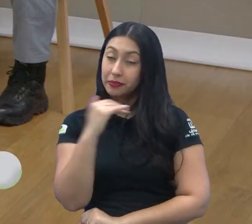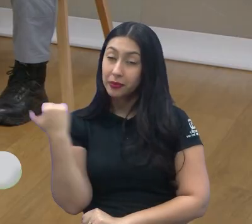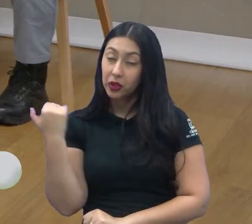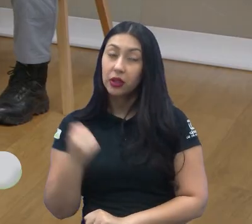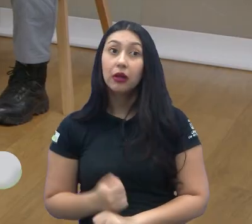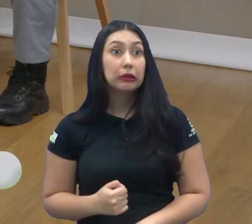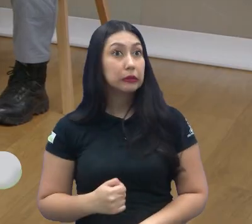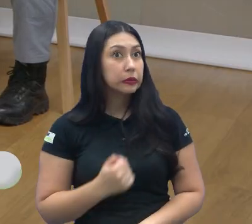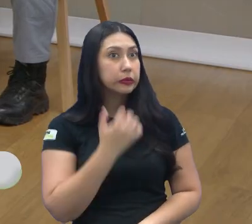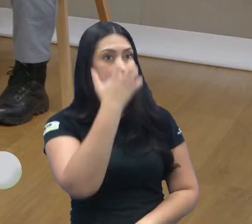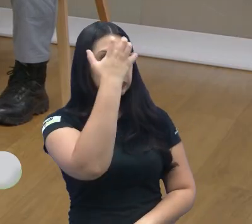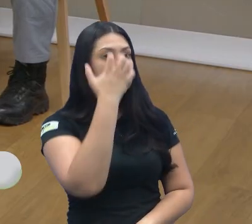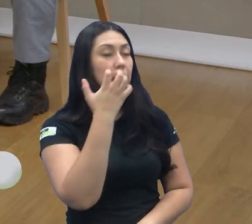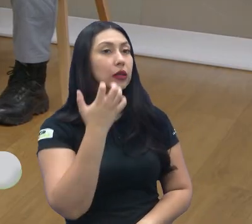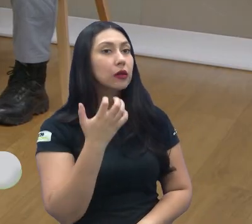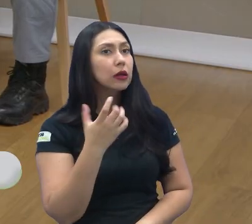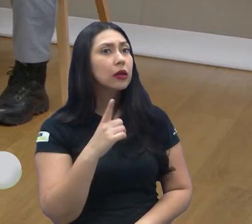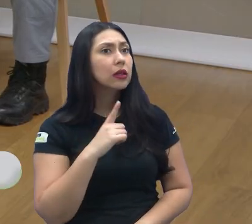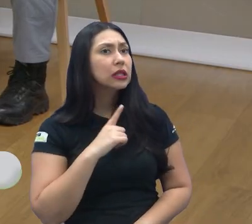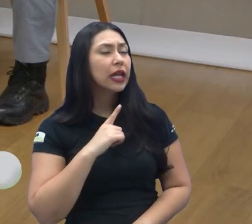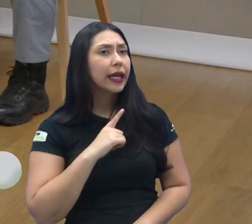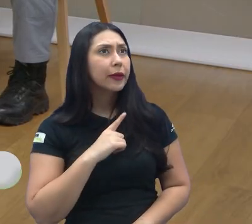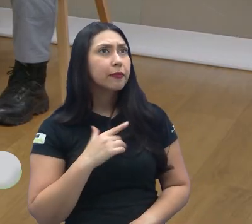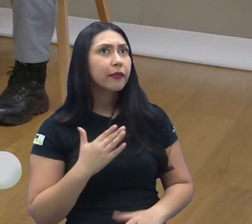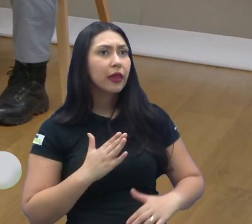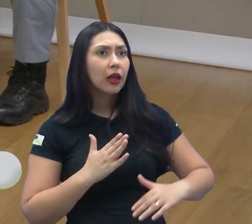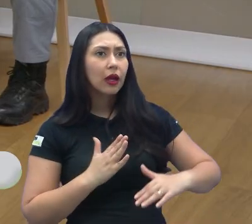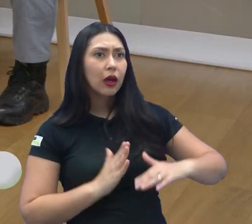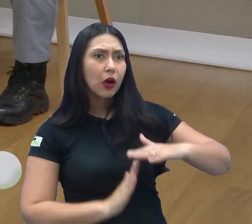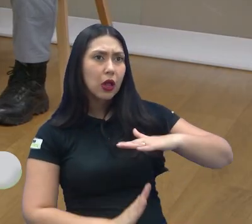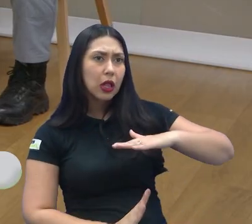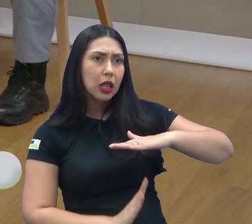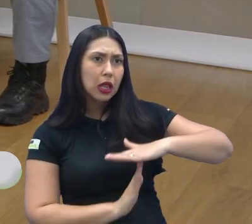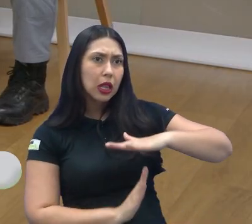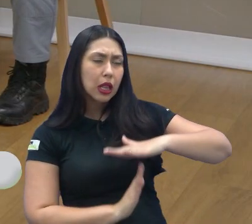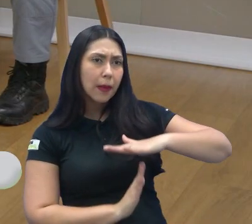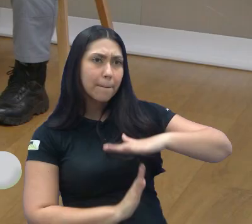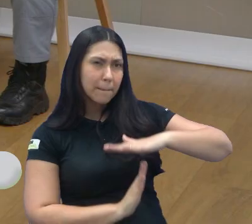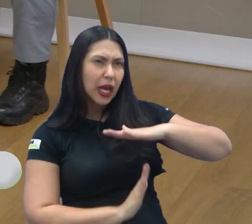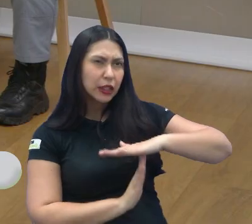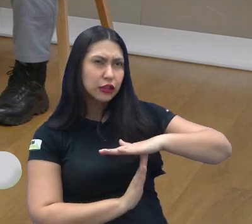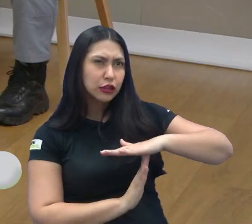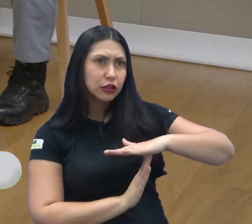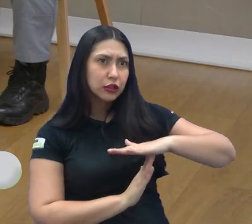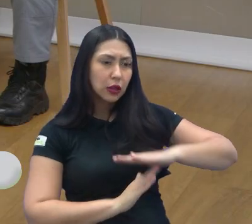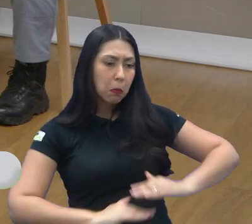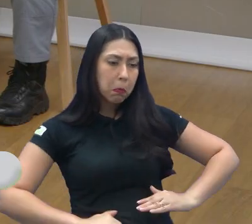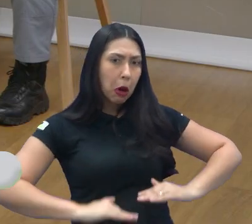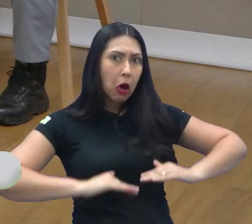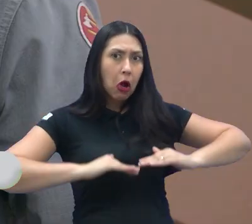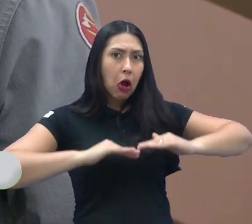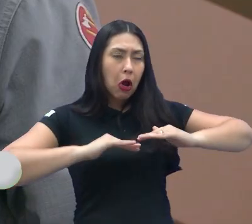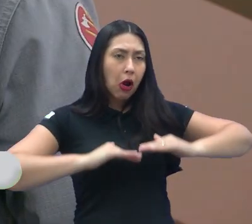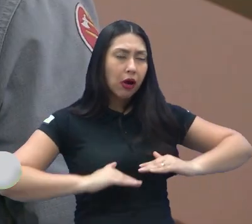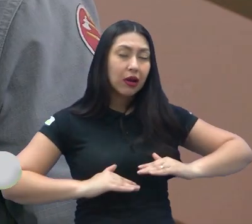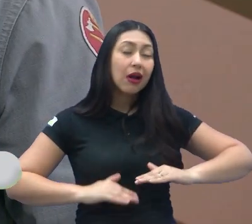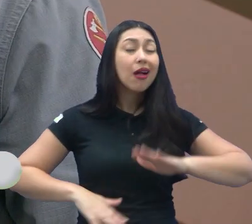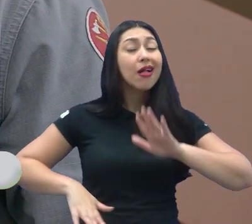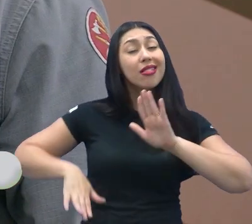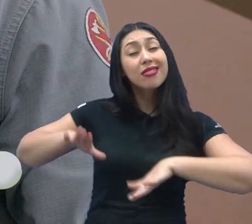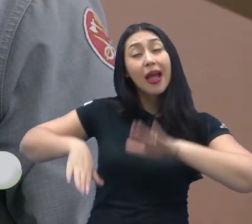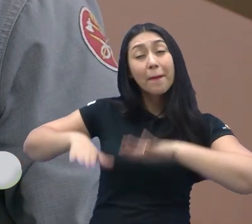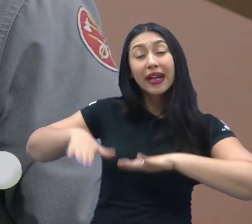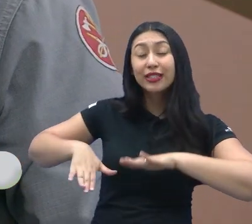Existe um limite, assim, de profundidade para as crianças ou não? Vai variar da piscina e da altura da criança,